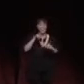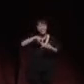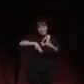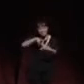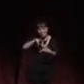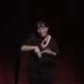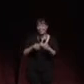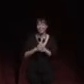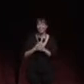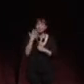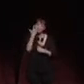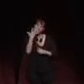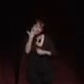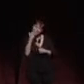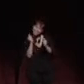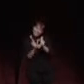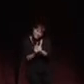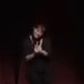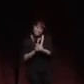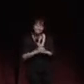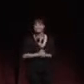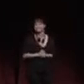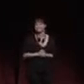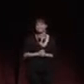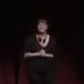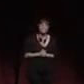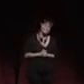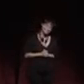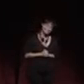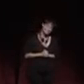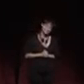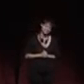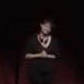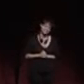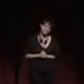cantar junto, se juntar sem